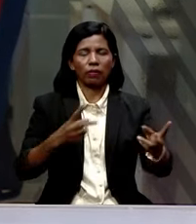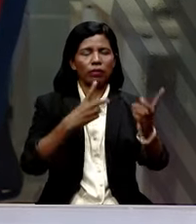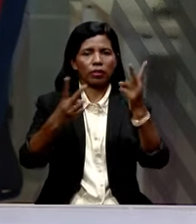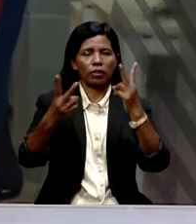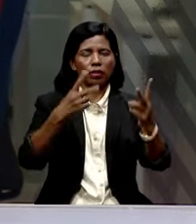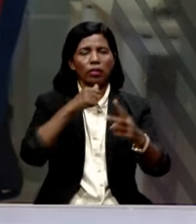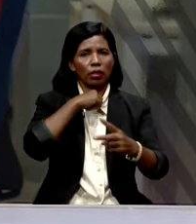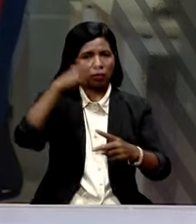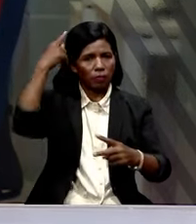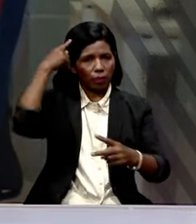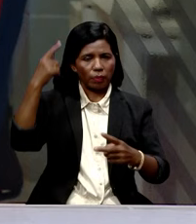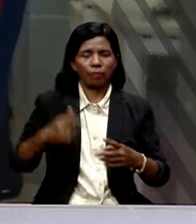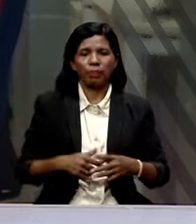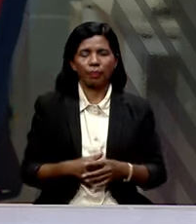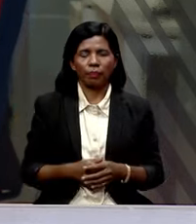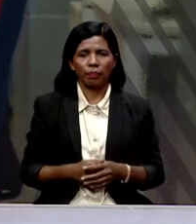Papa Francisco.